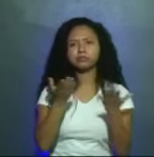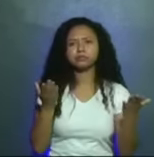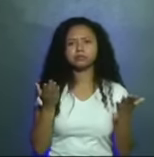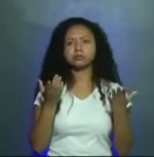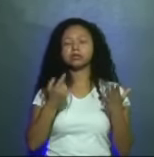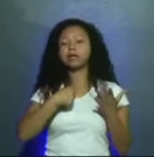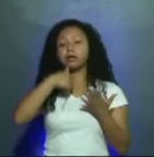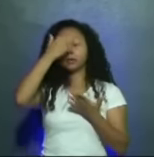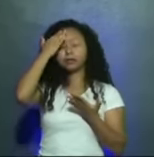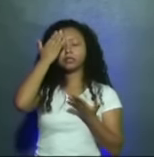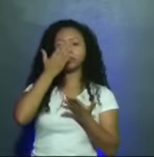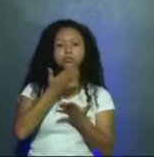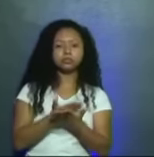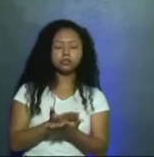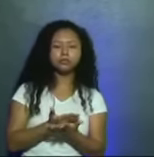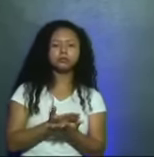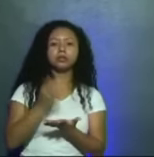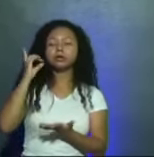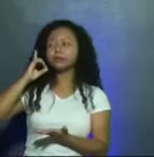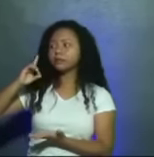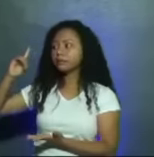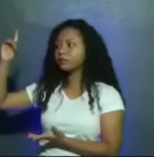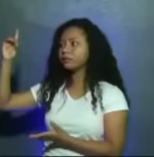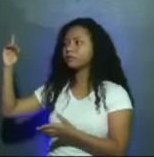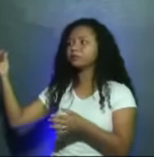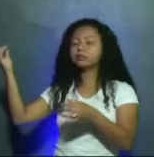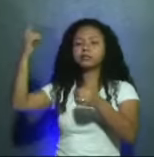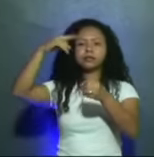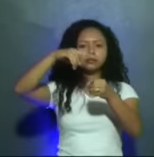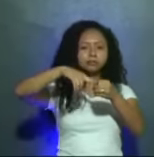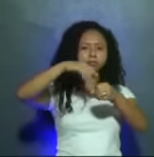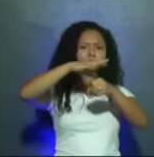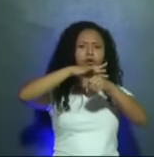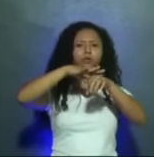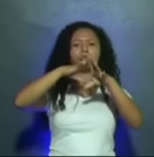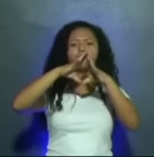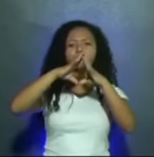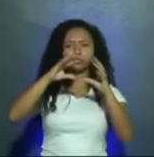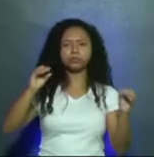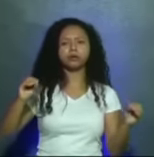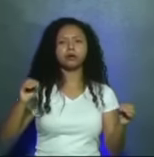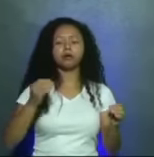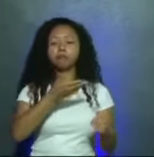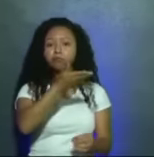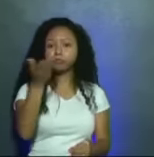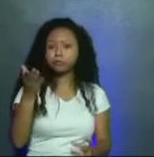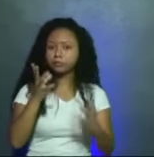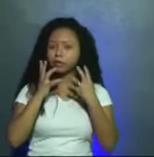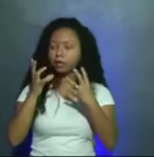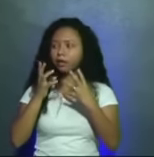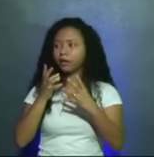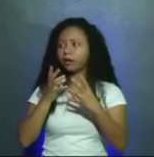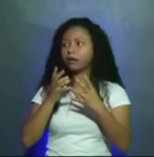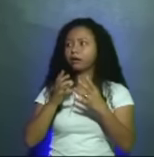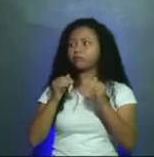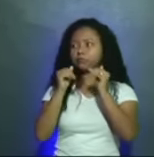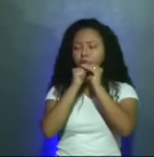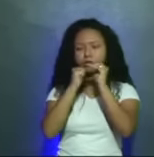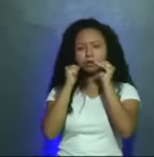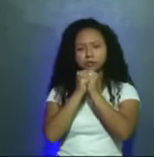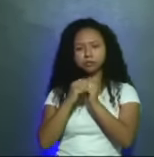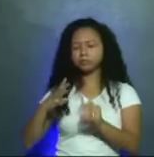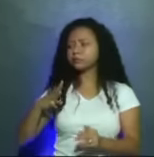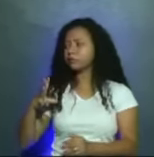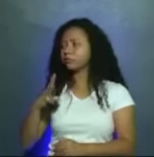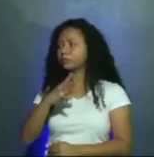e salvação também aqui hoje. Você que quer repetir uma oração para salvação, venha aqui nesse